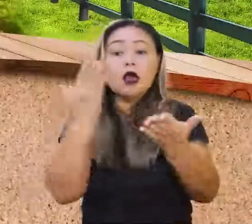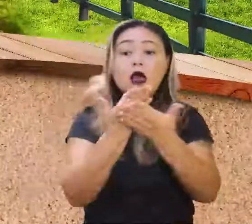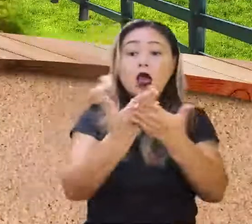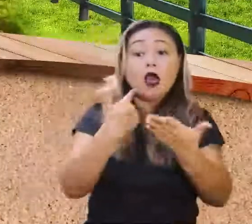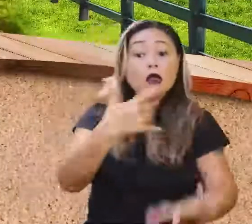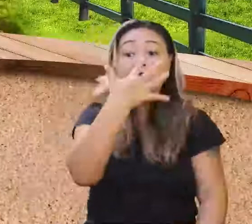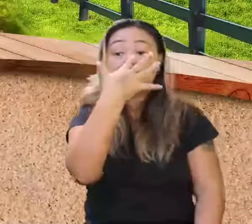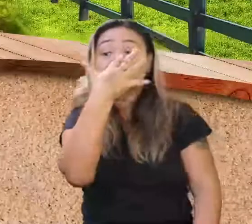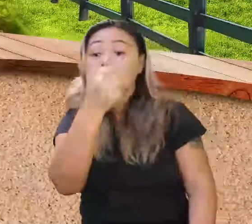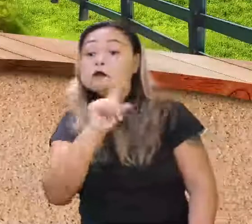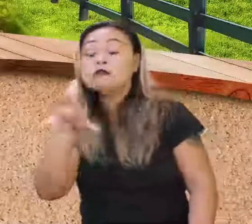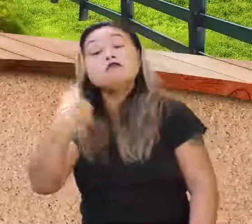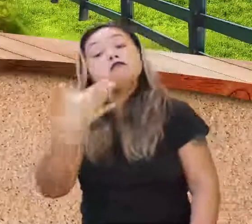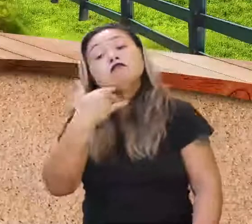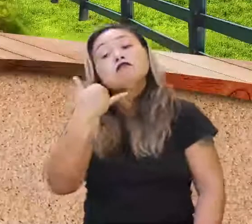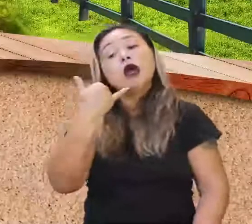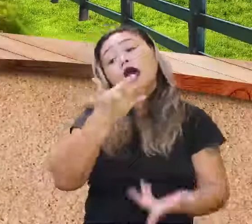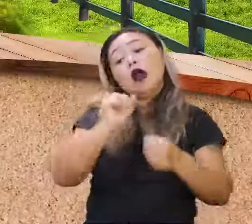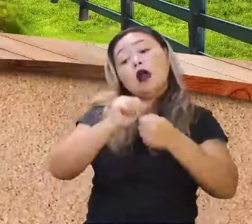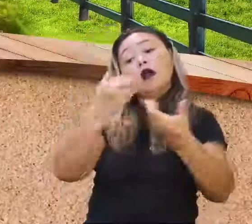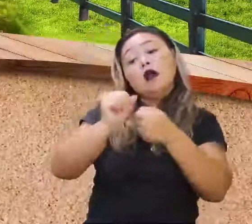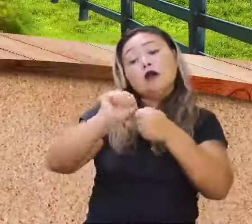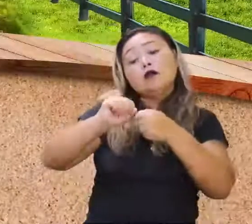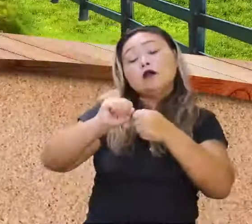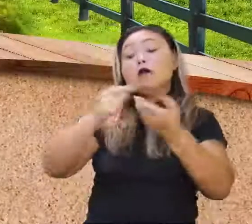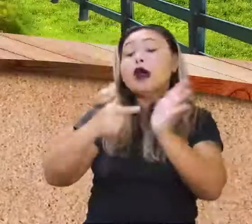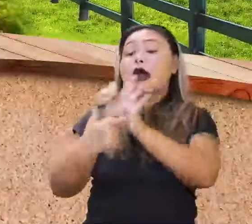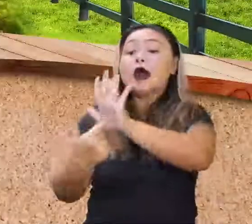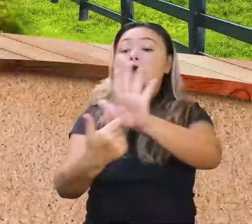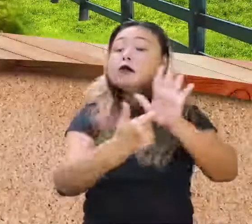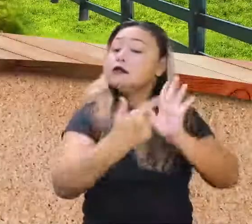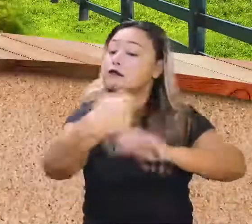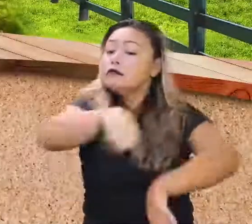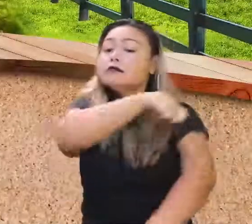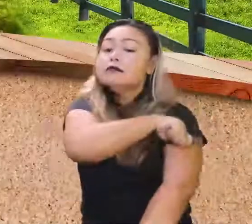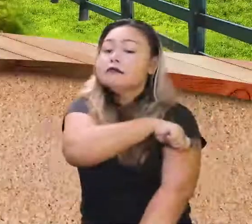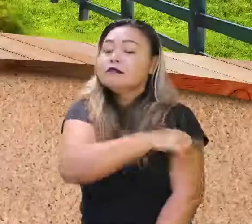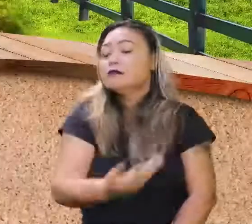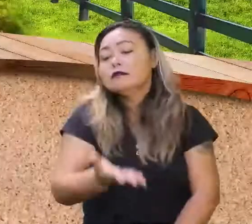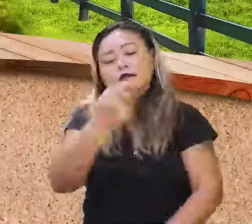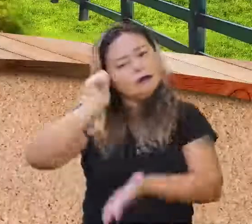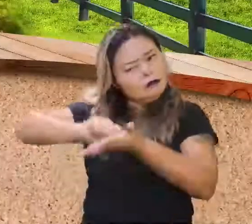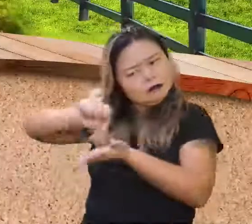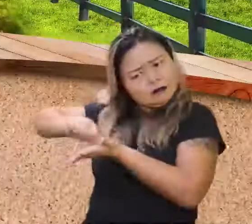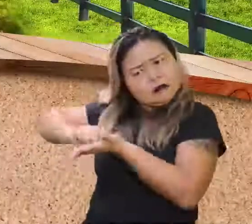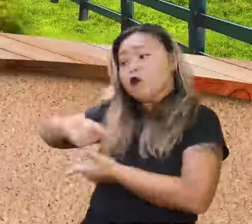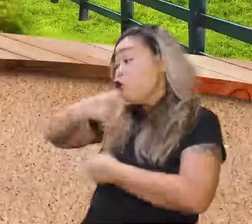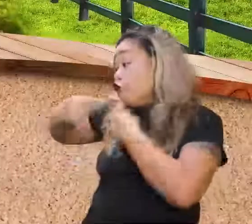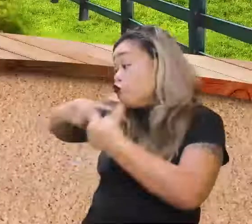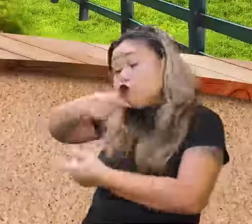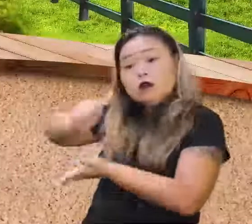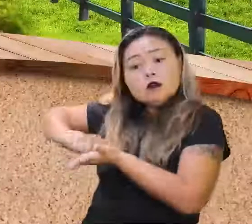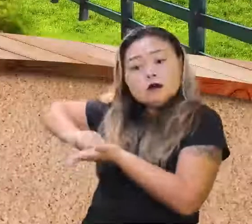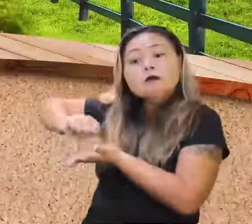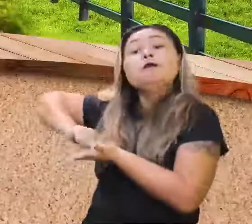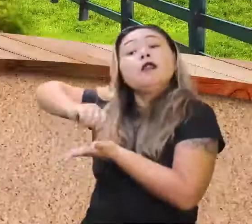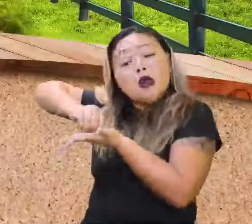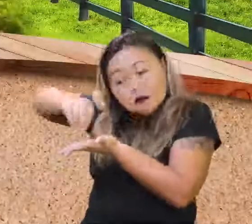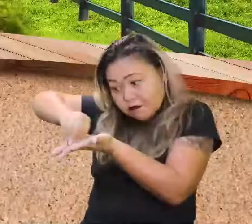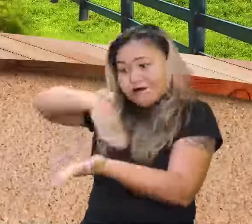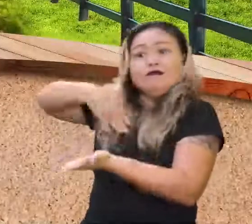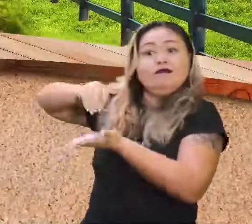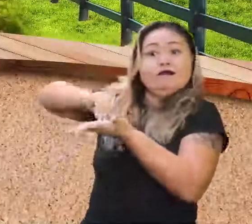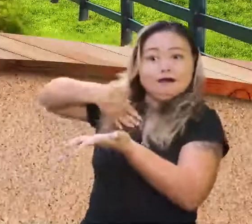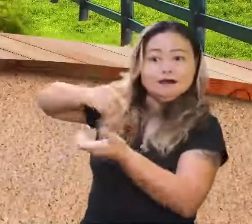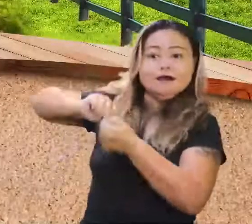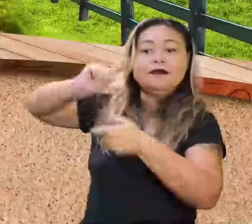estamos assistindo aí, que está em forma geral, como uma apresentação para os nossos estudantes. Vai anotando as dúvidas aí e pode ir mandando aqui para